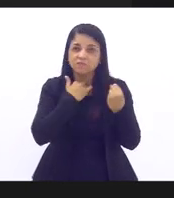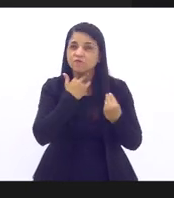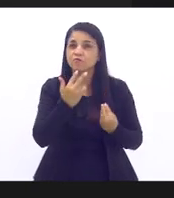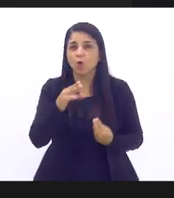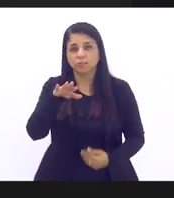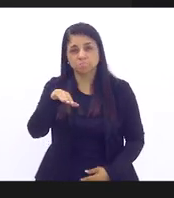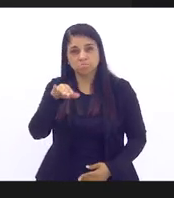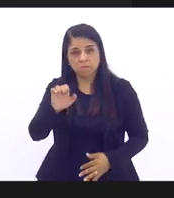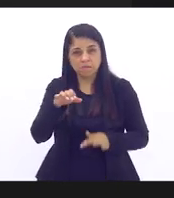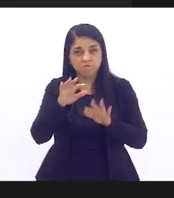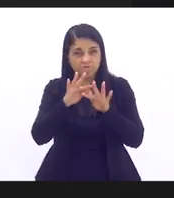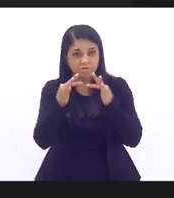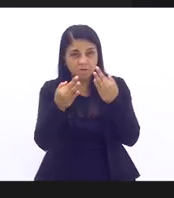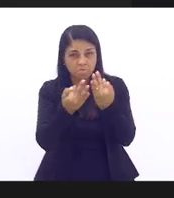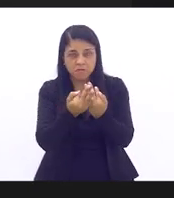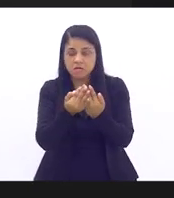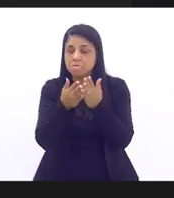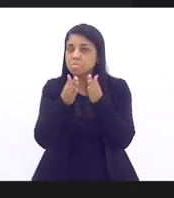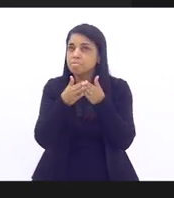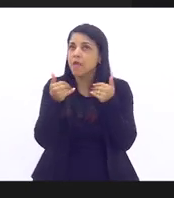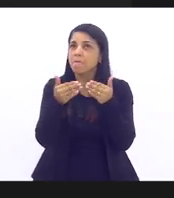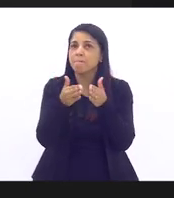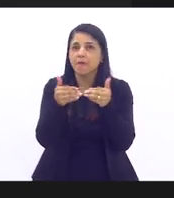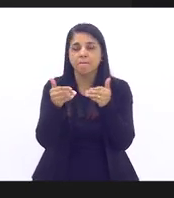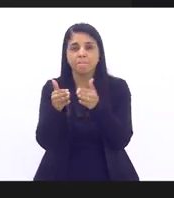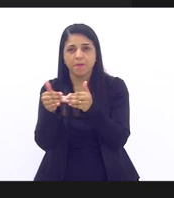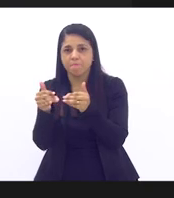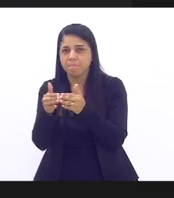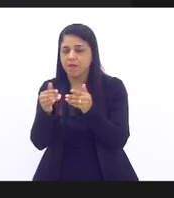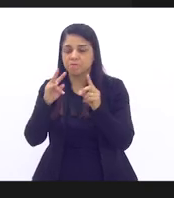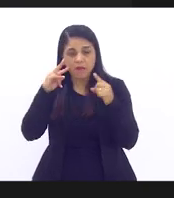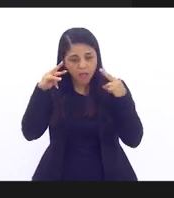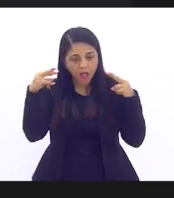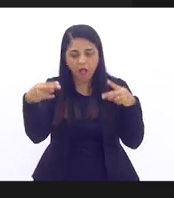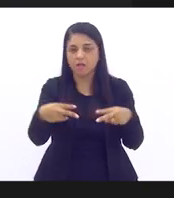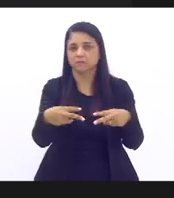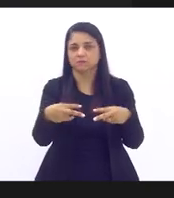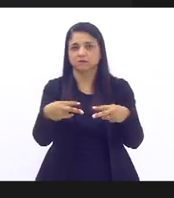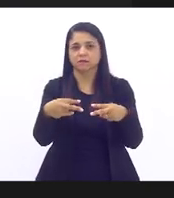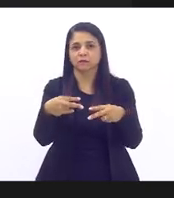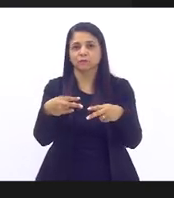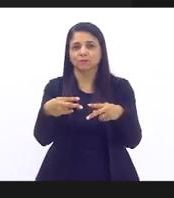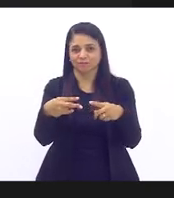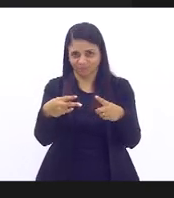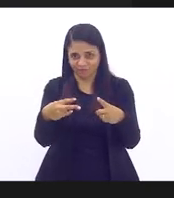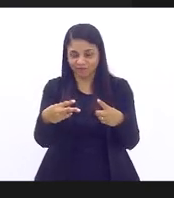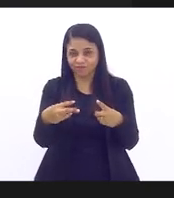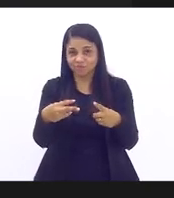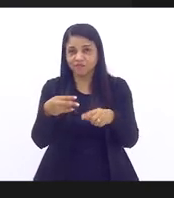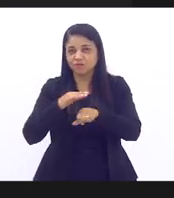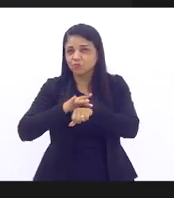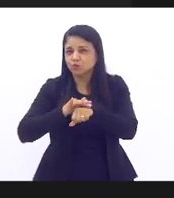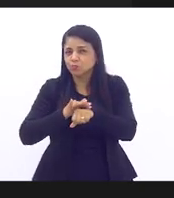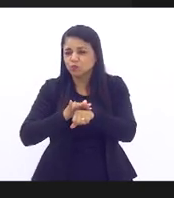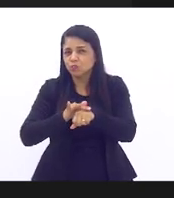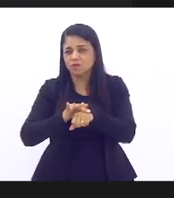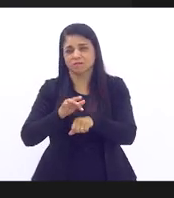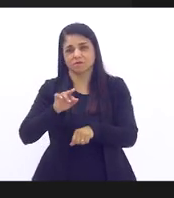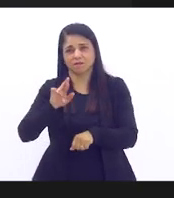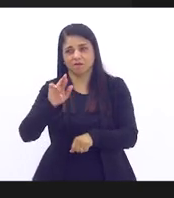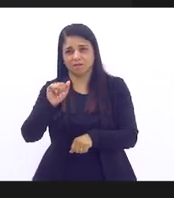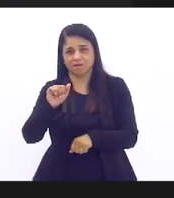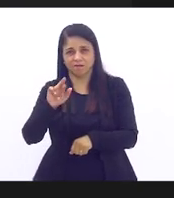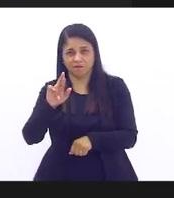as famílias elas Clamam Por destas doenças raras e Quando fiquei sabendo